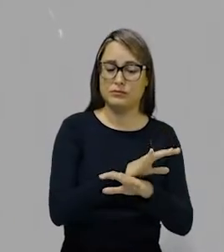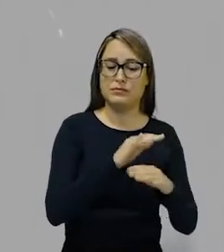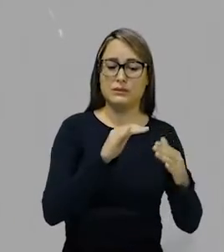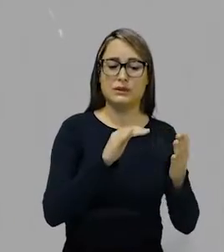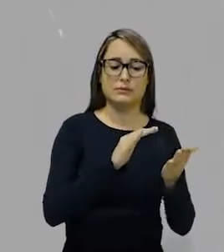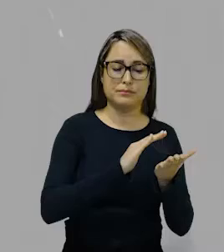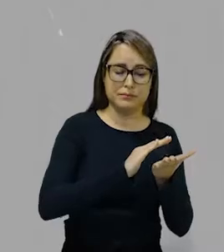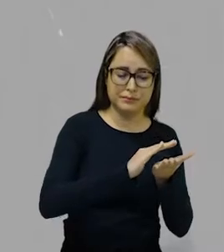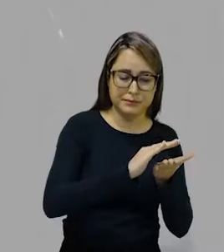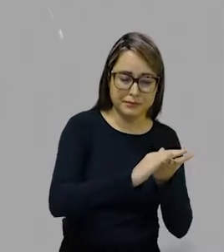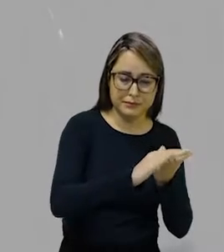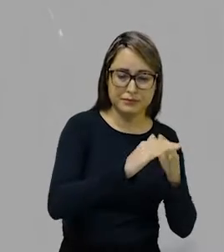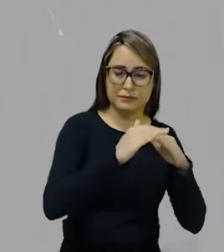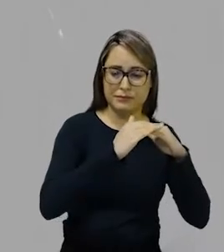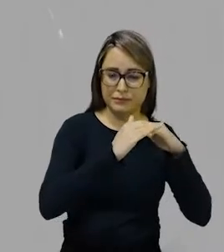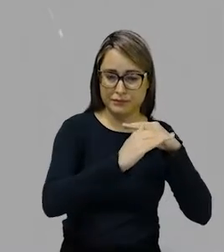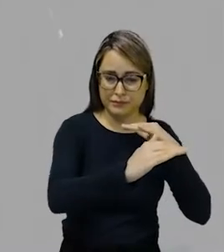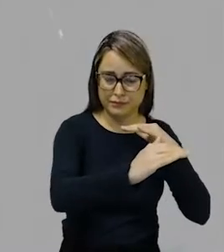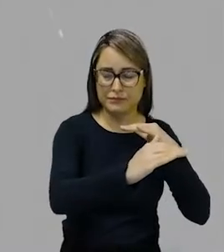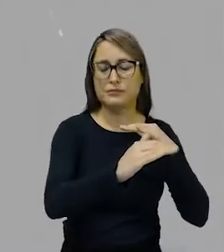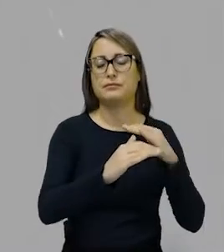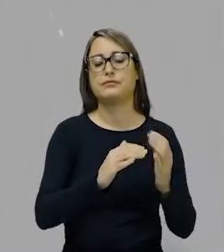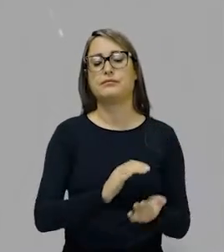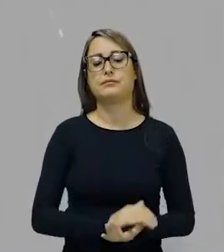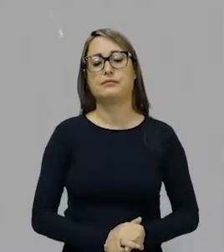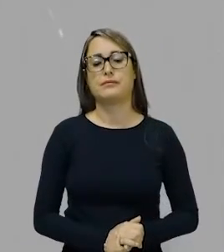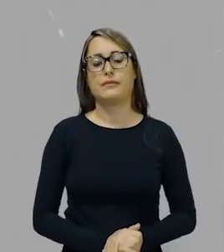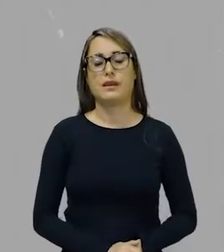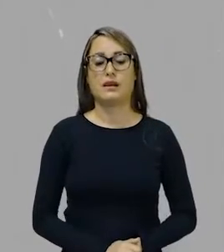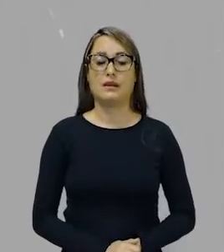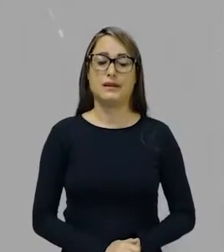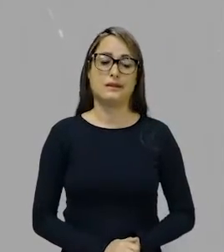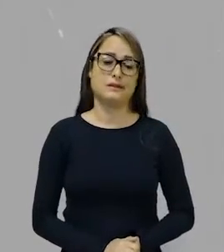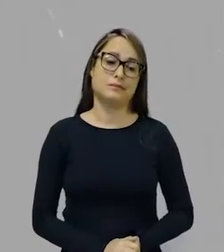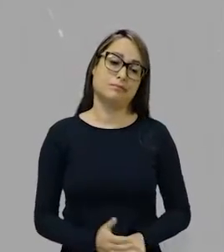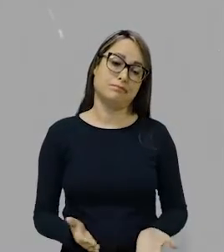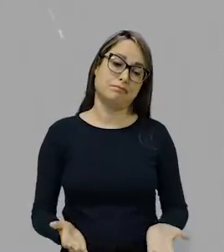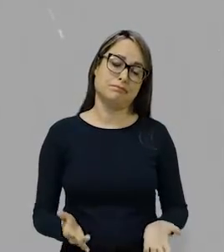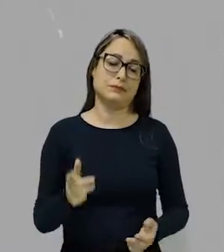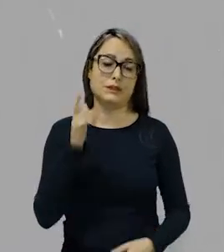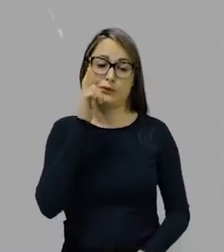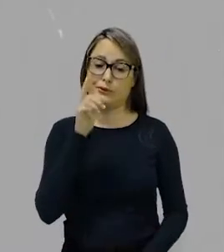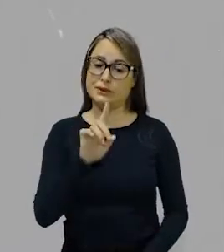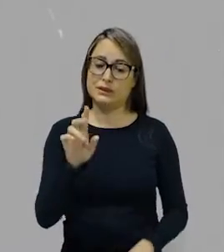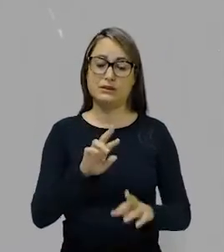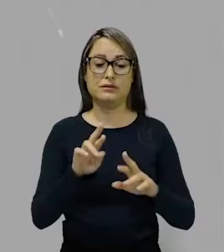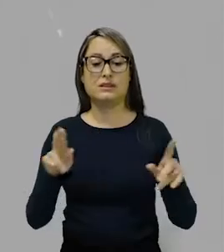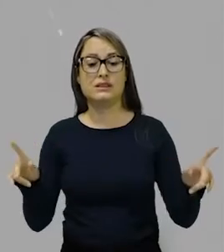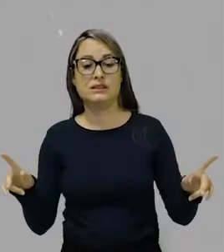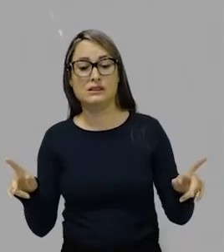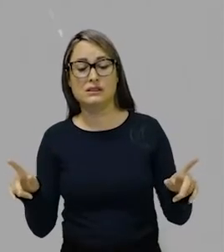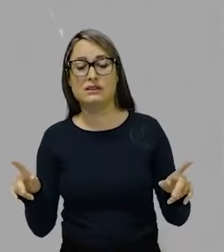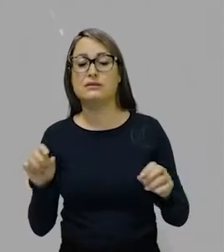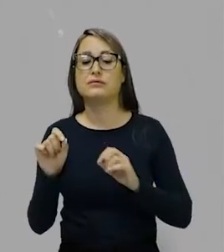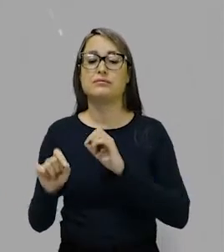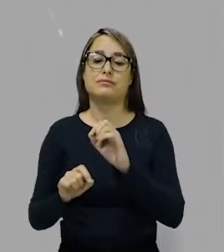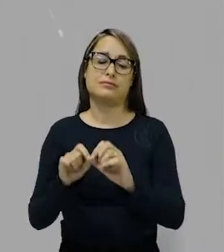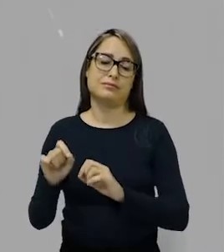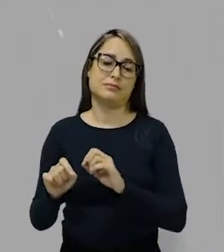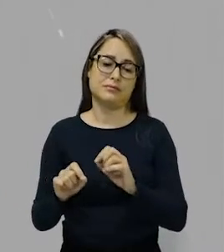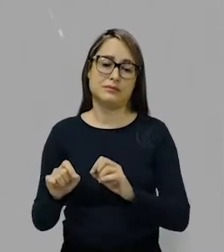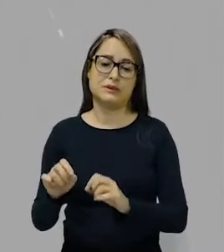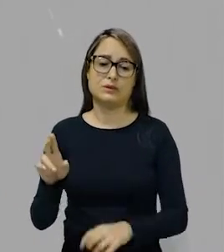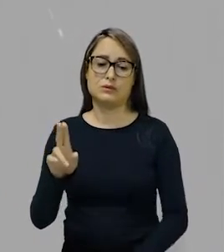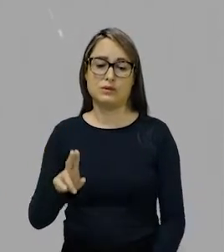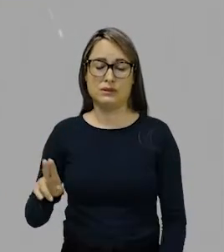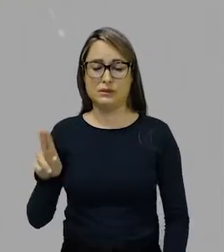plana. Agora, se a gente, por meio dessa fórmula plana, se a gente não conseguir diferenciar, nós vamos ter que trabalhar os ângulos